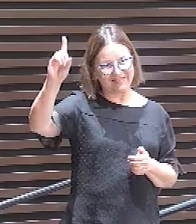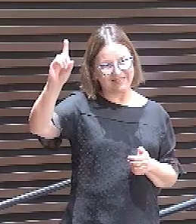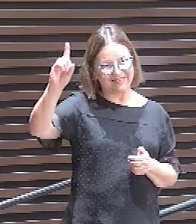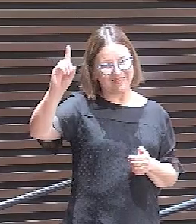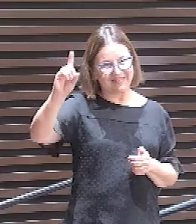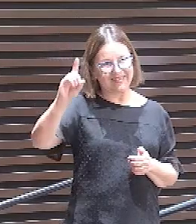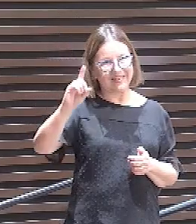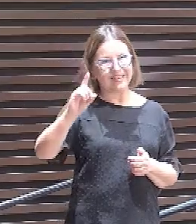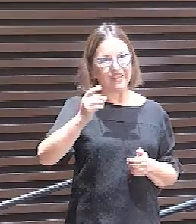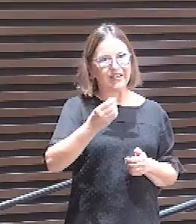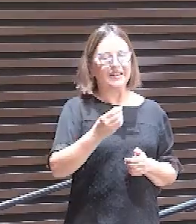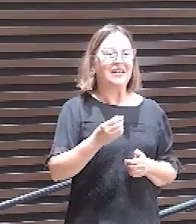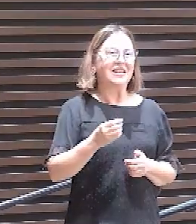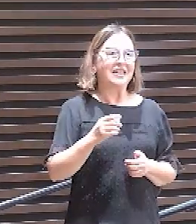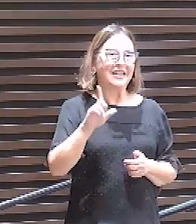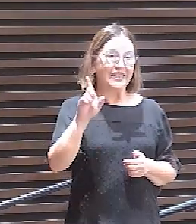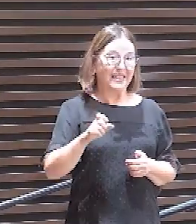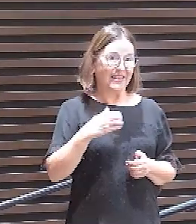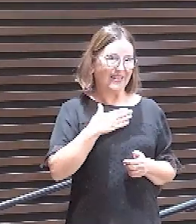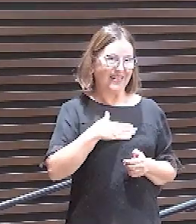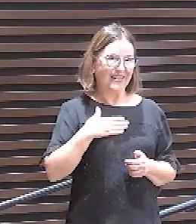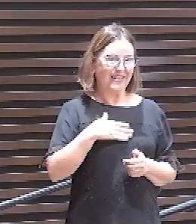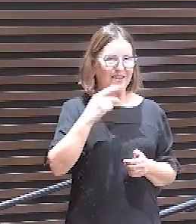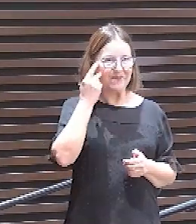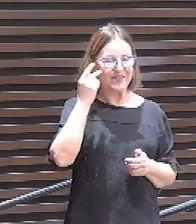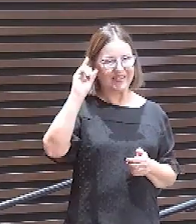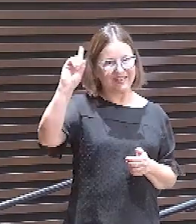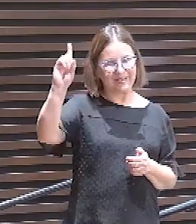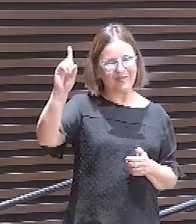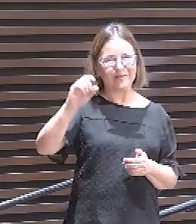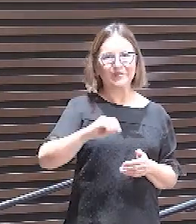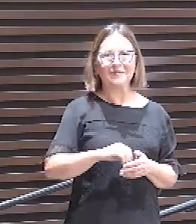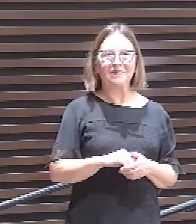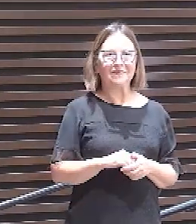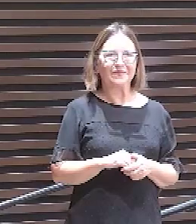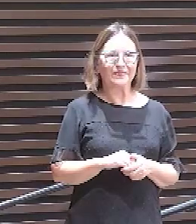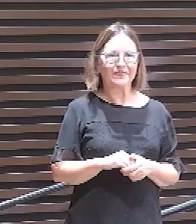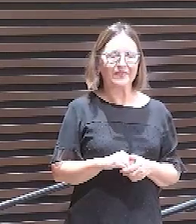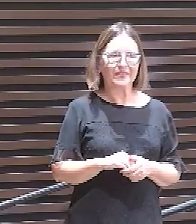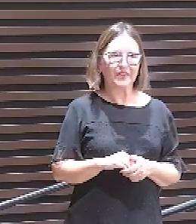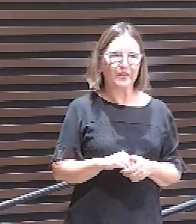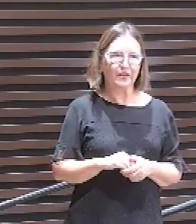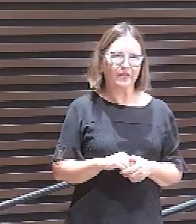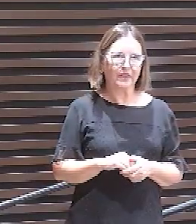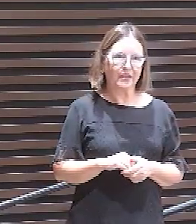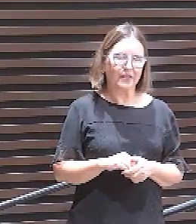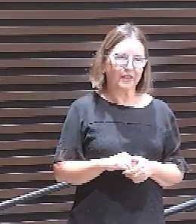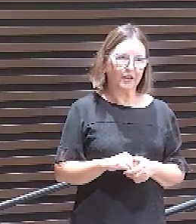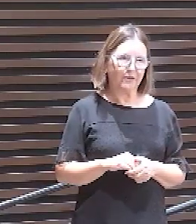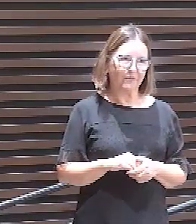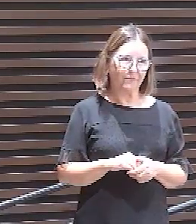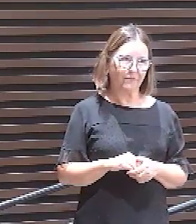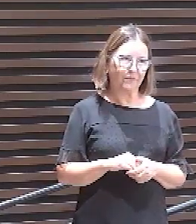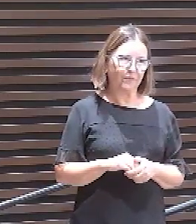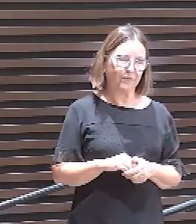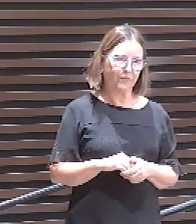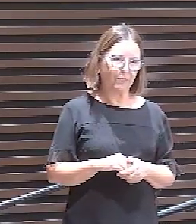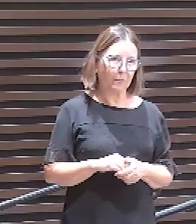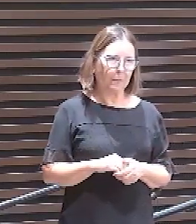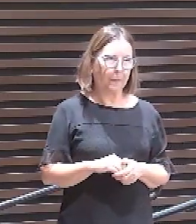Ele. Essa repetição, para mim, ela tem sentido não apenas de reforço de um evento histórico